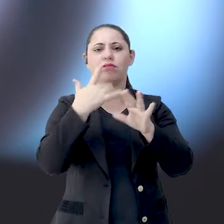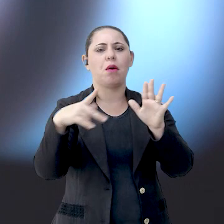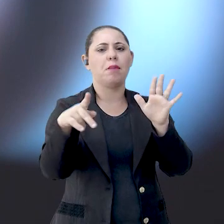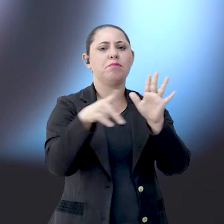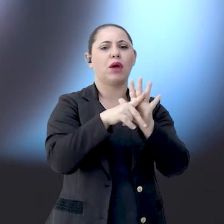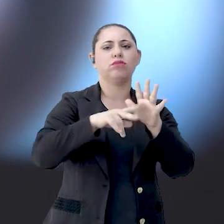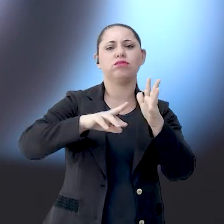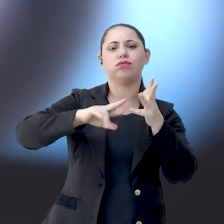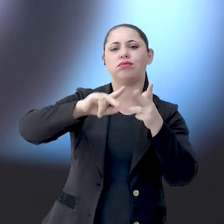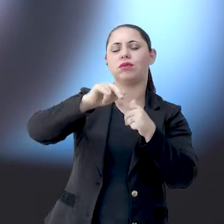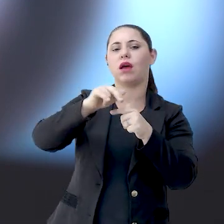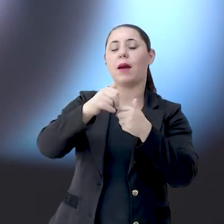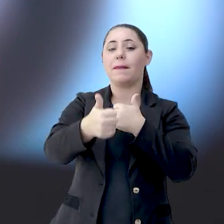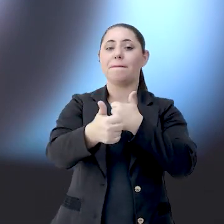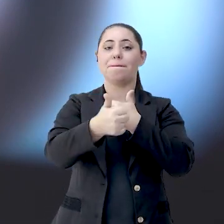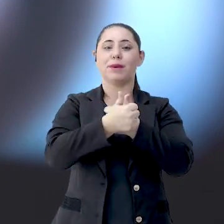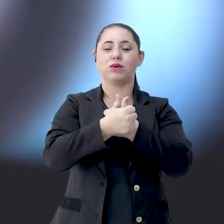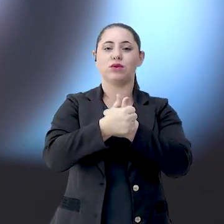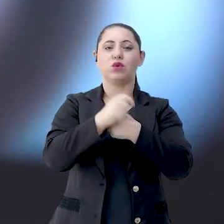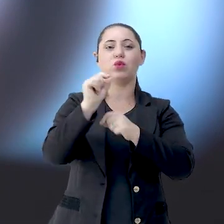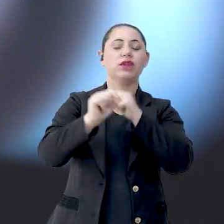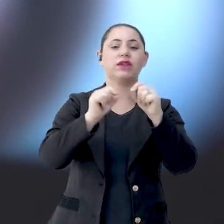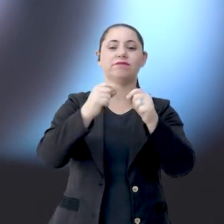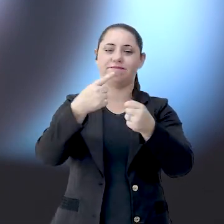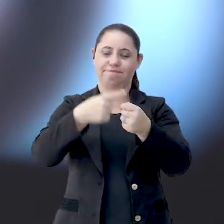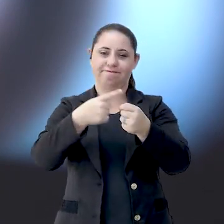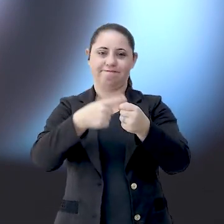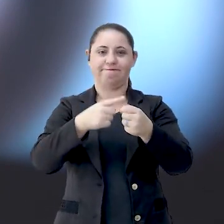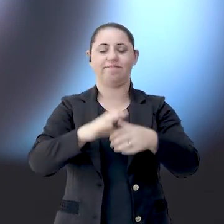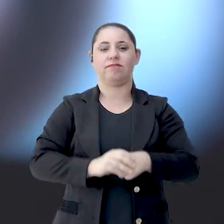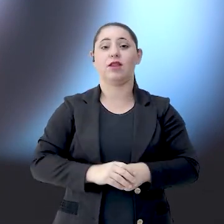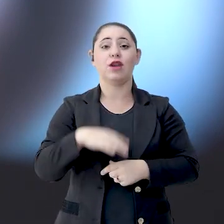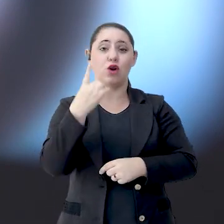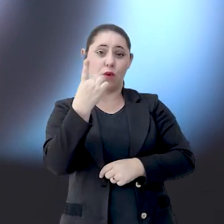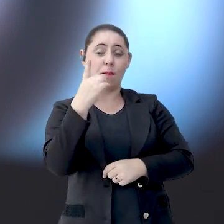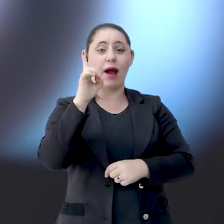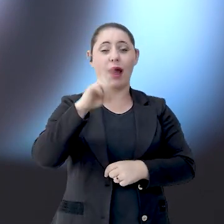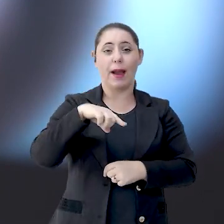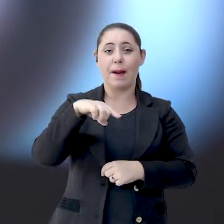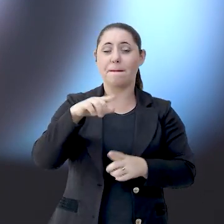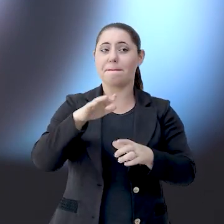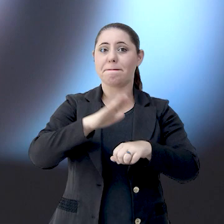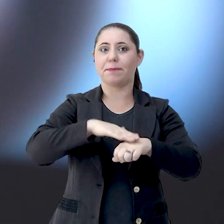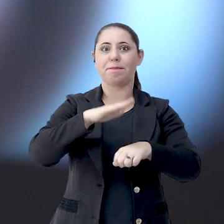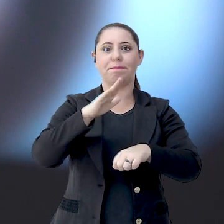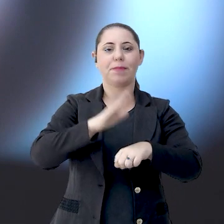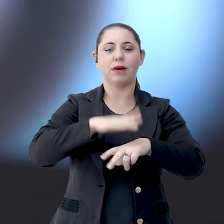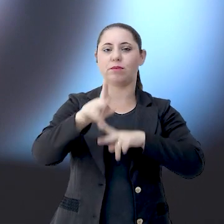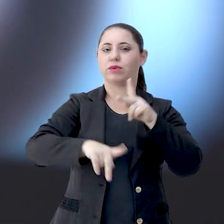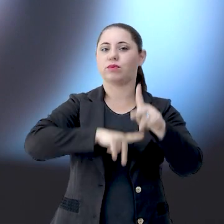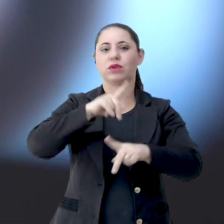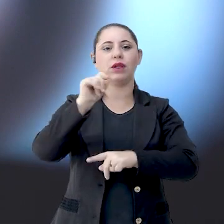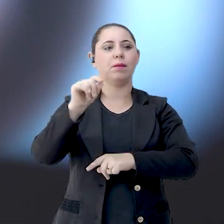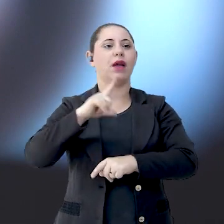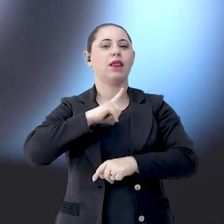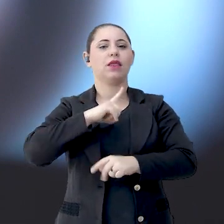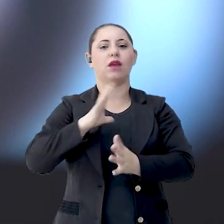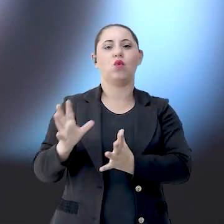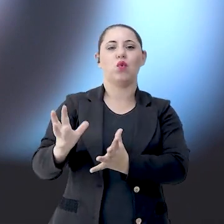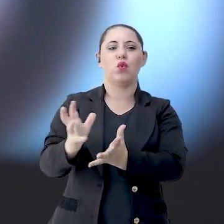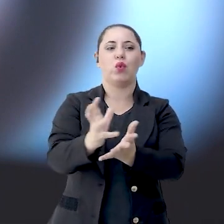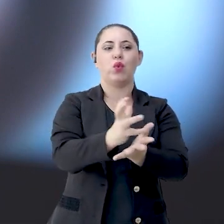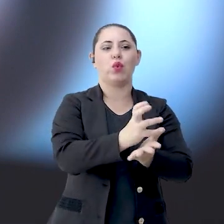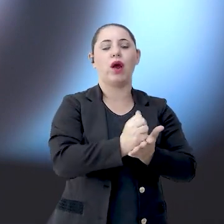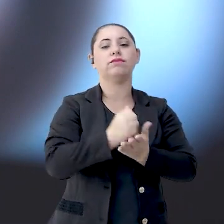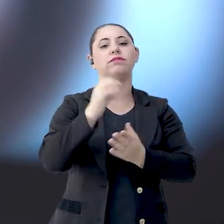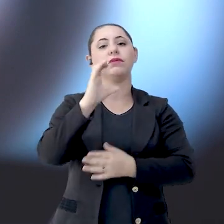e peculiaridades bastante próximas entre os municípios. Uma delas, a mais populosa, a que